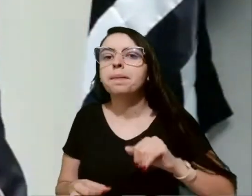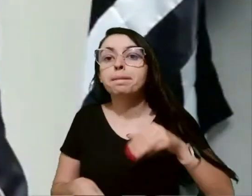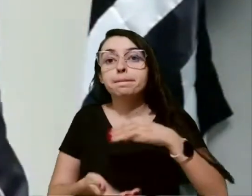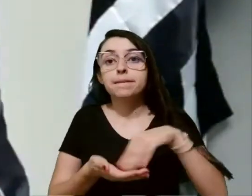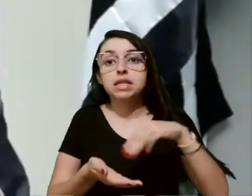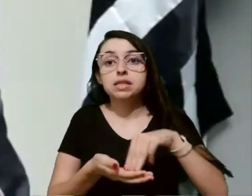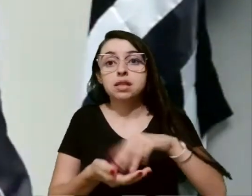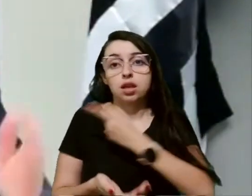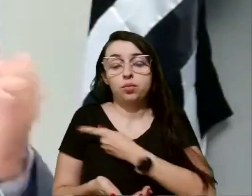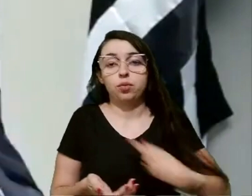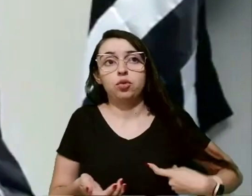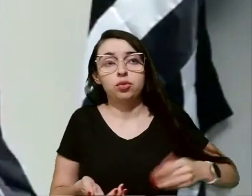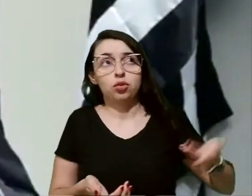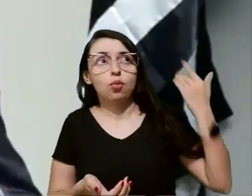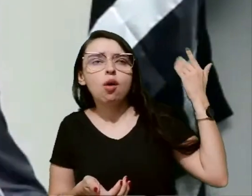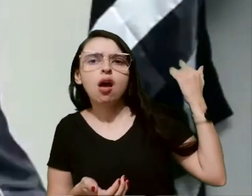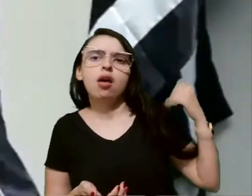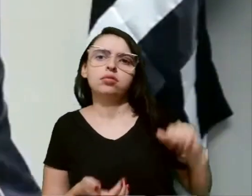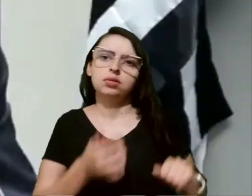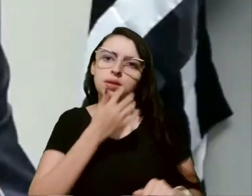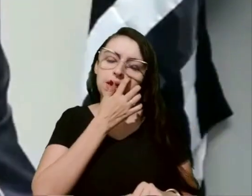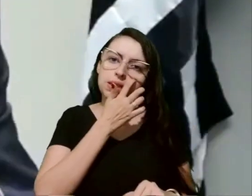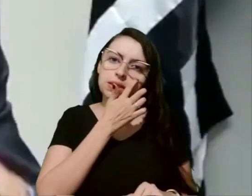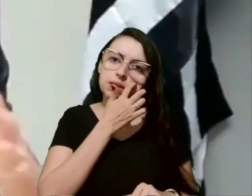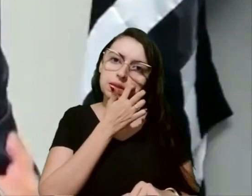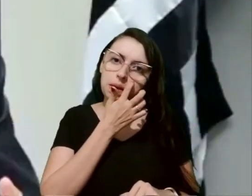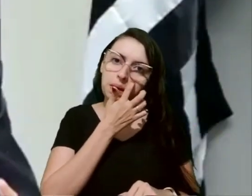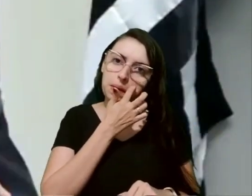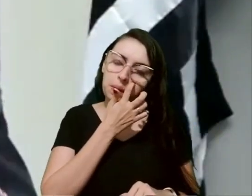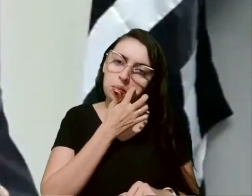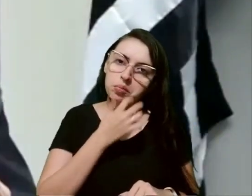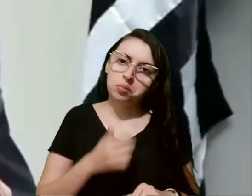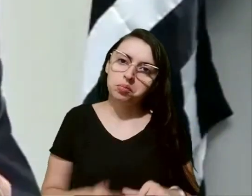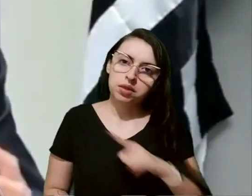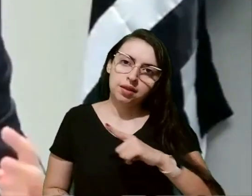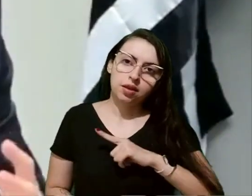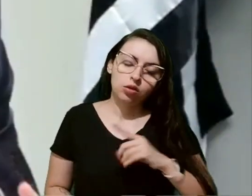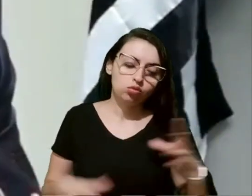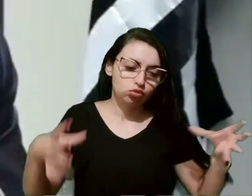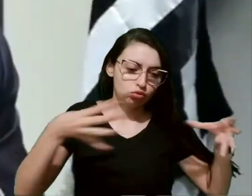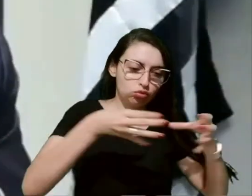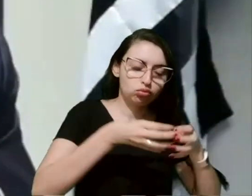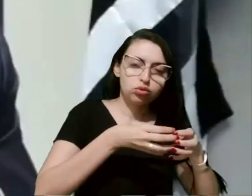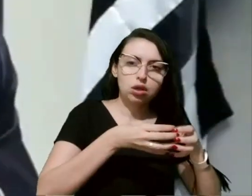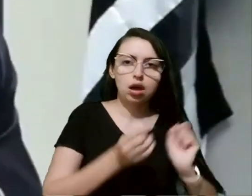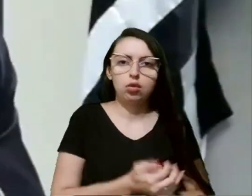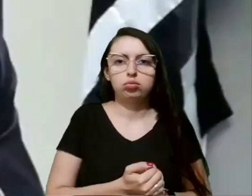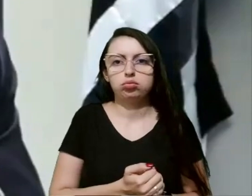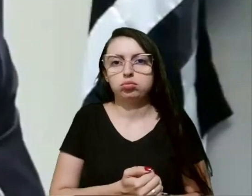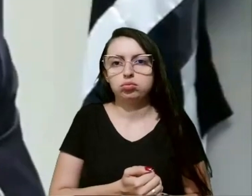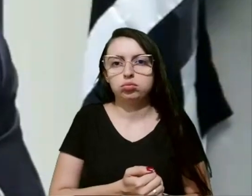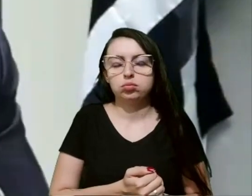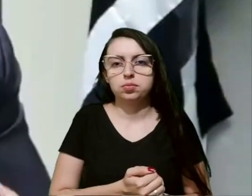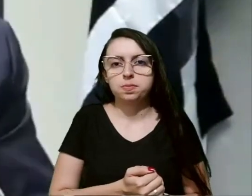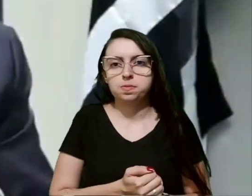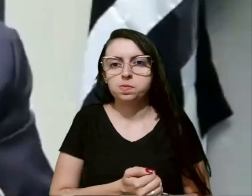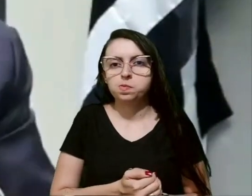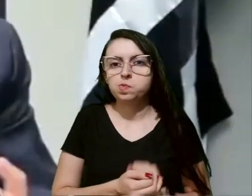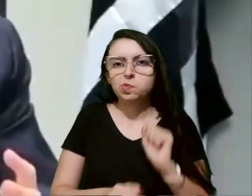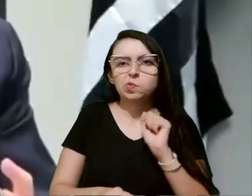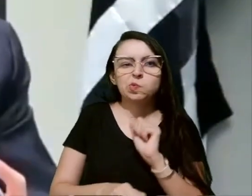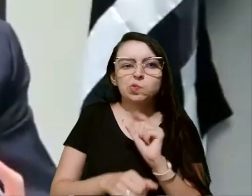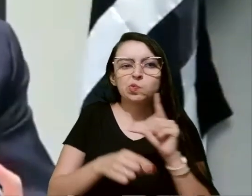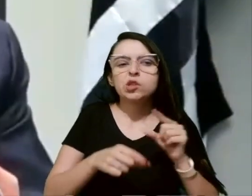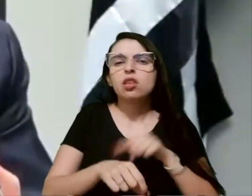Público. Lá atrás, em algum momento, ela teve um agrupamento e ela ficou muito